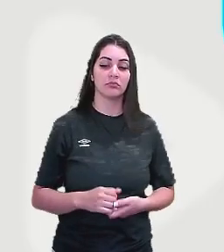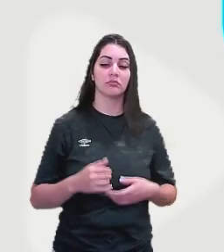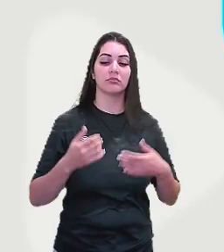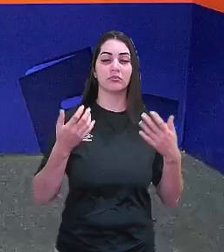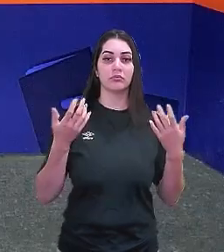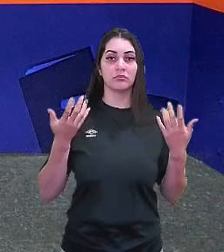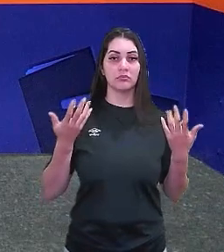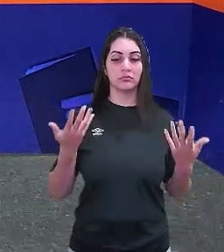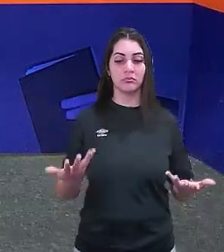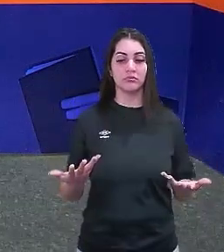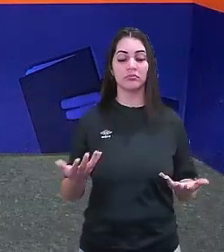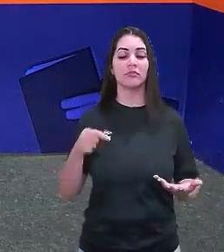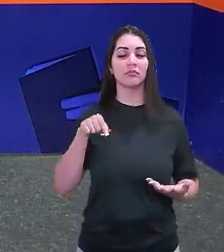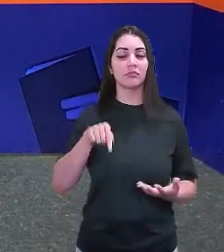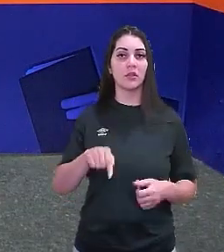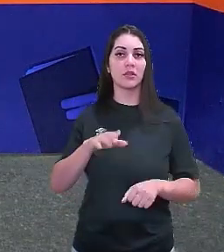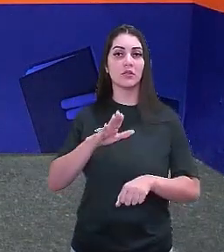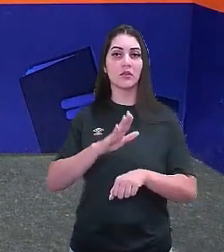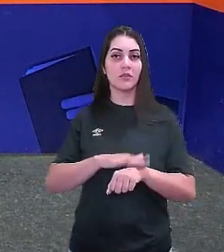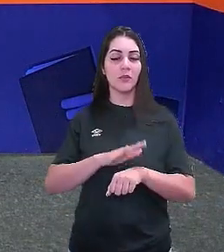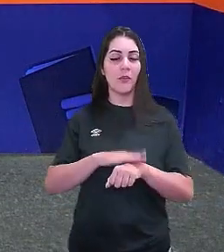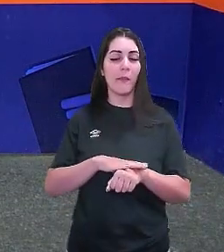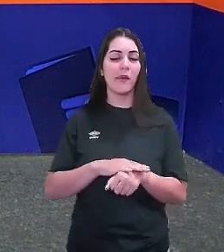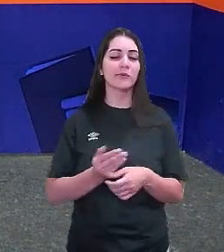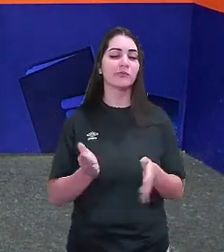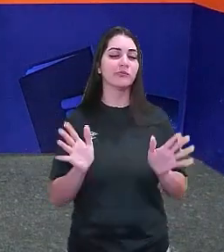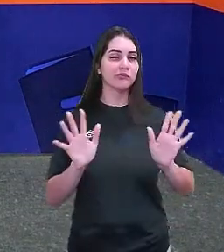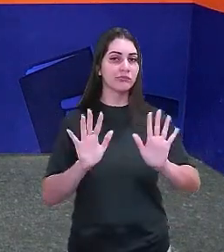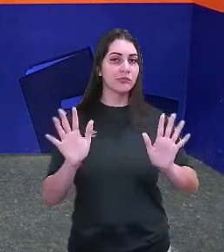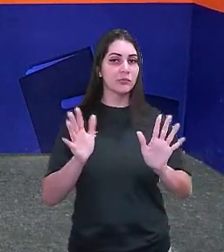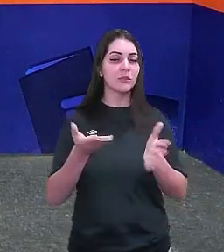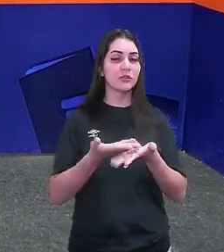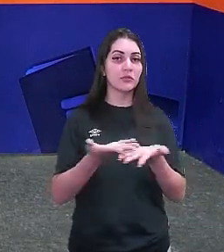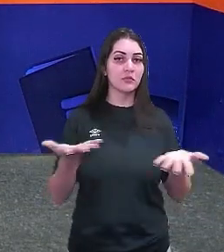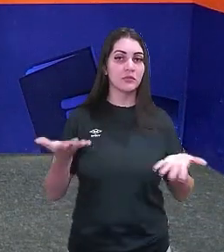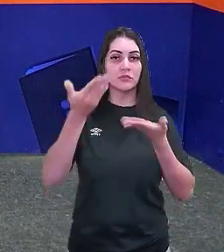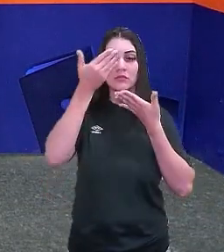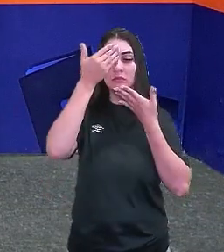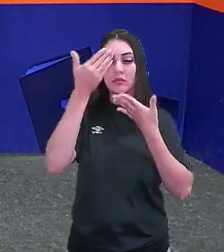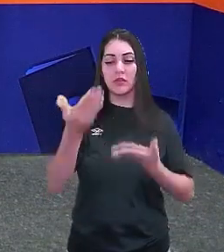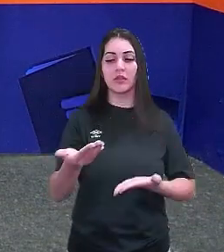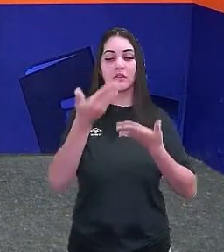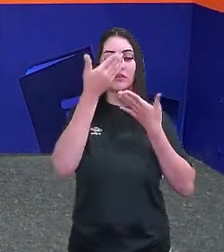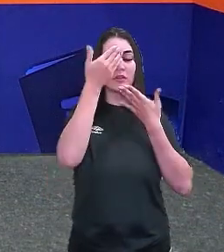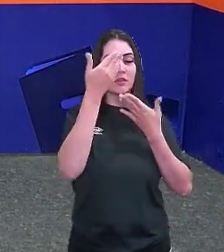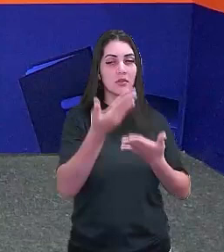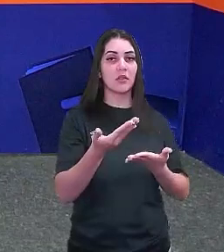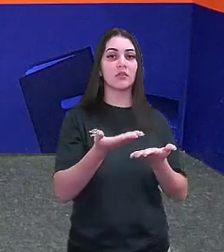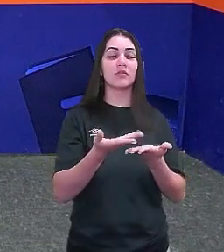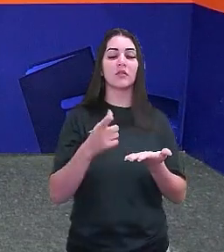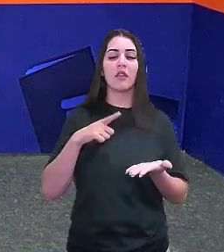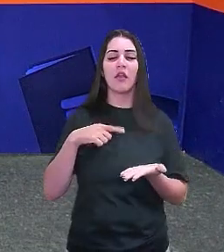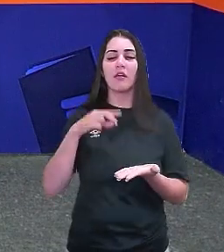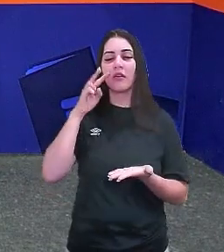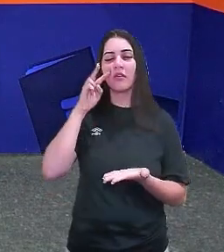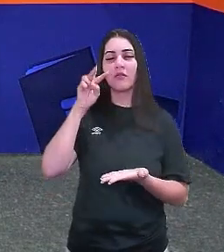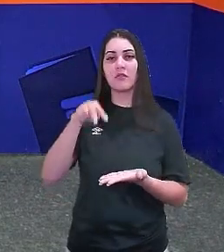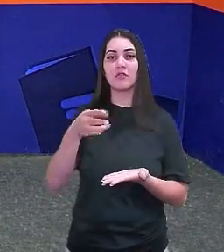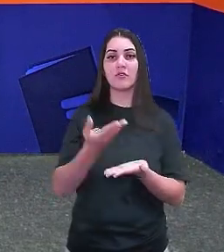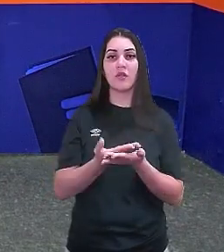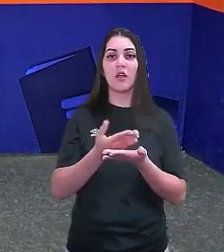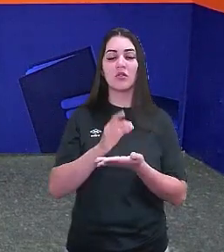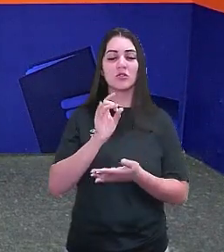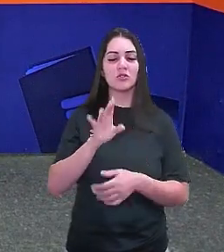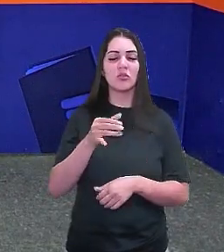Então, esse é aquele momento que eu vou me despedindo de vocês, agradecendo por vocês terem assistido essa aula. Só uma